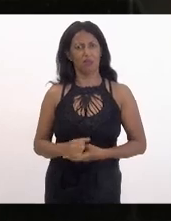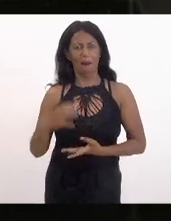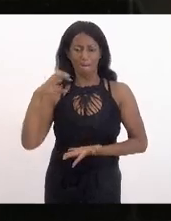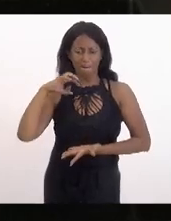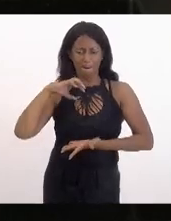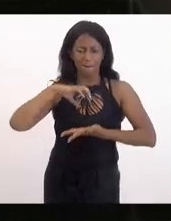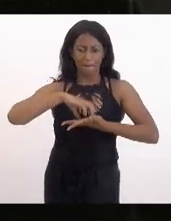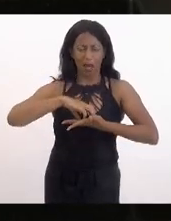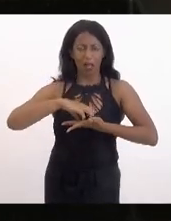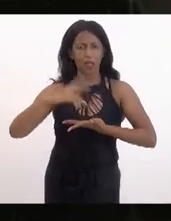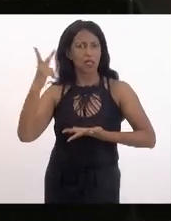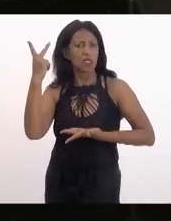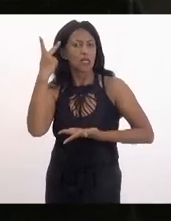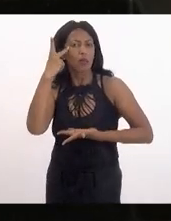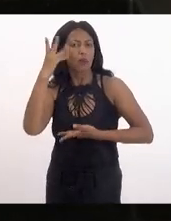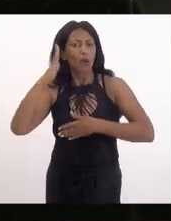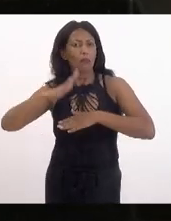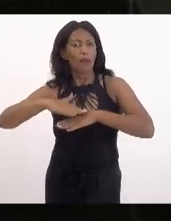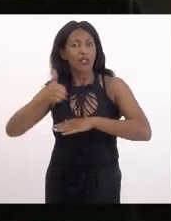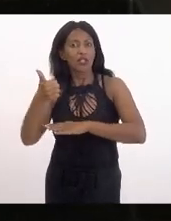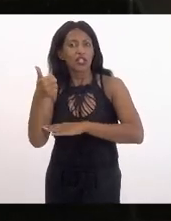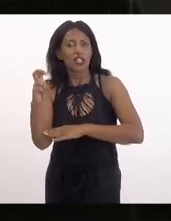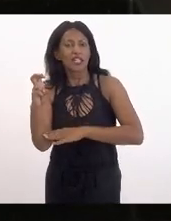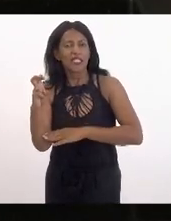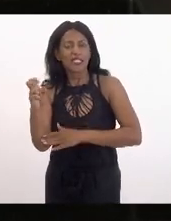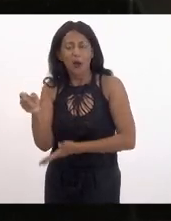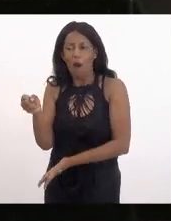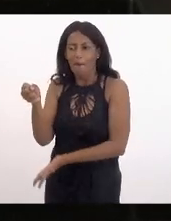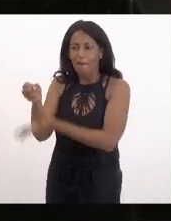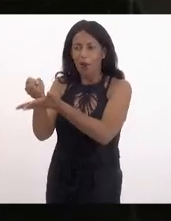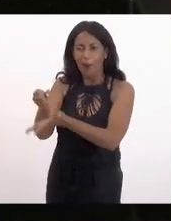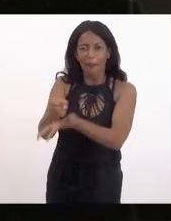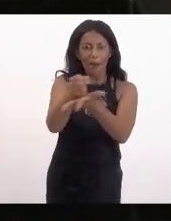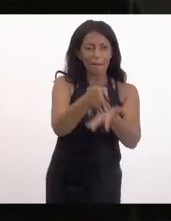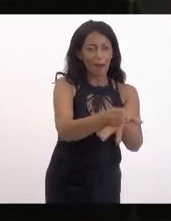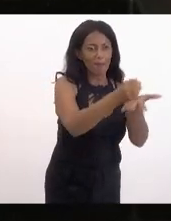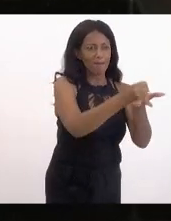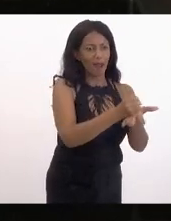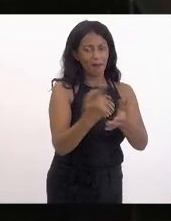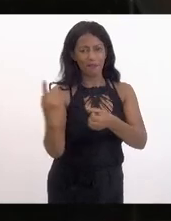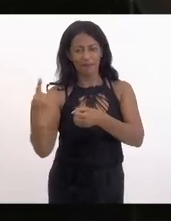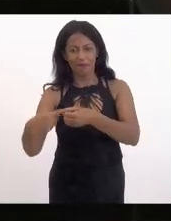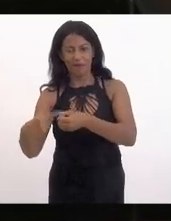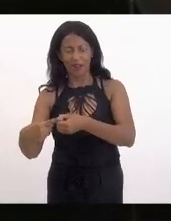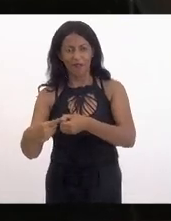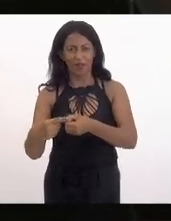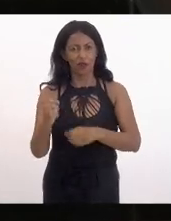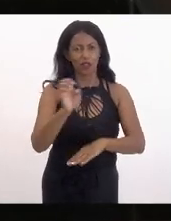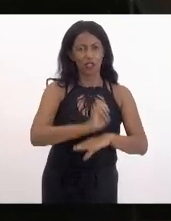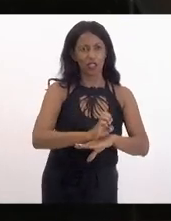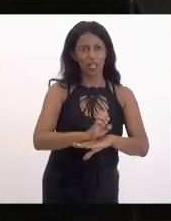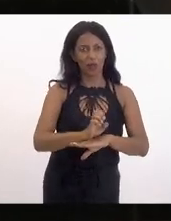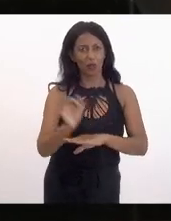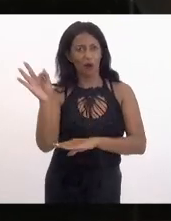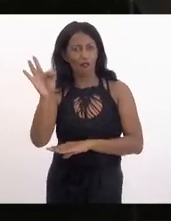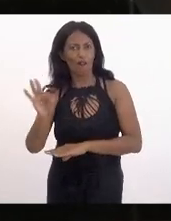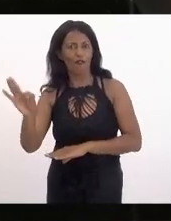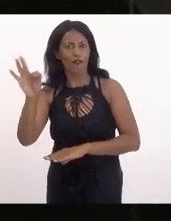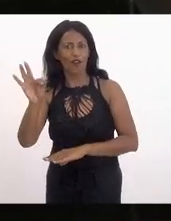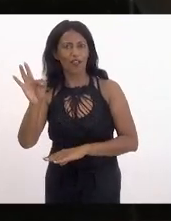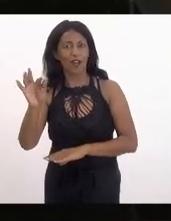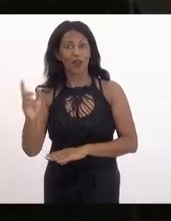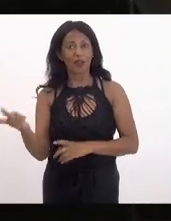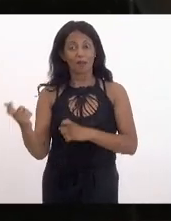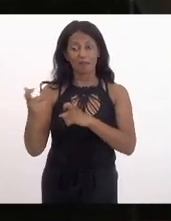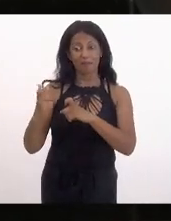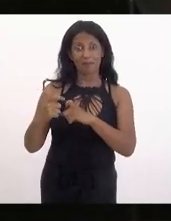tem mais de 15 universidades com apoio Municipal Estadual Federal sendo que a medicina